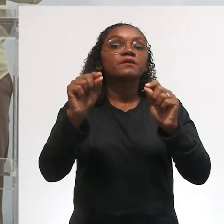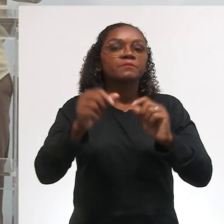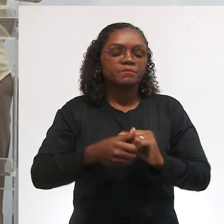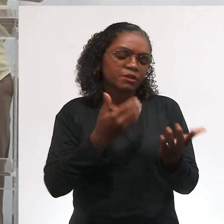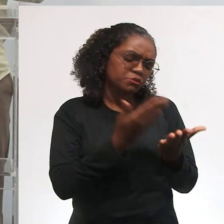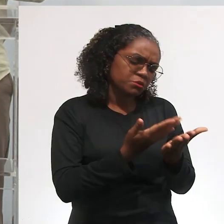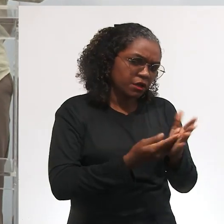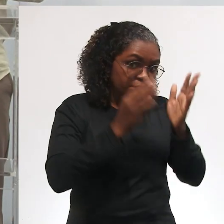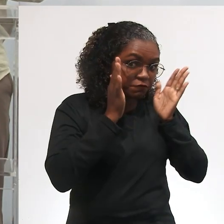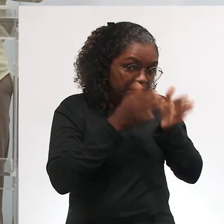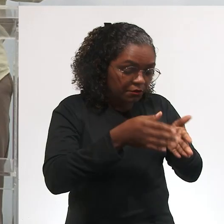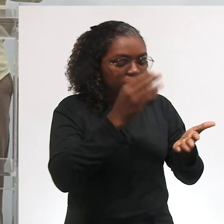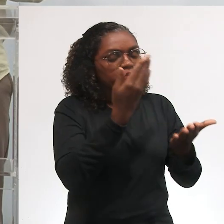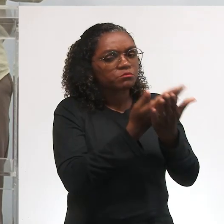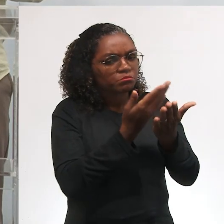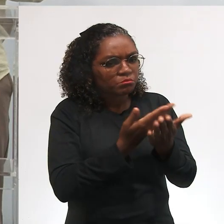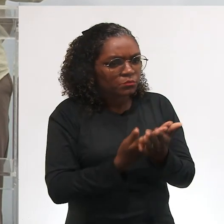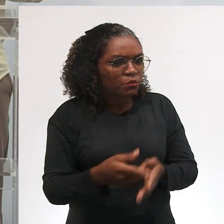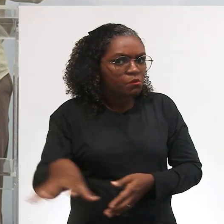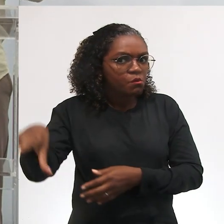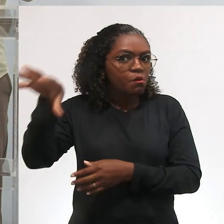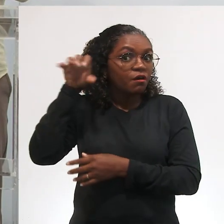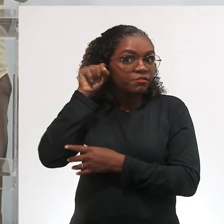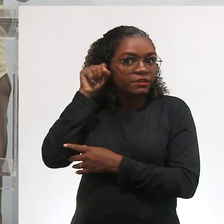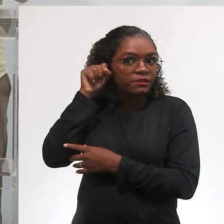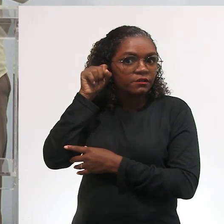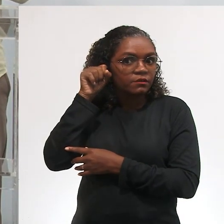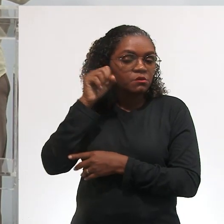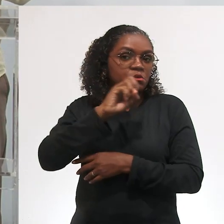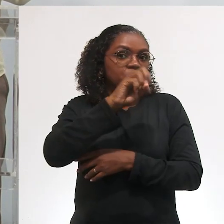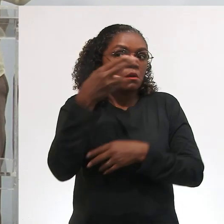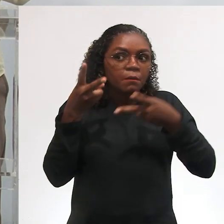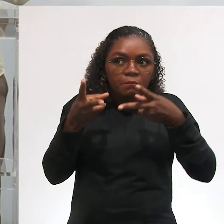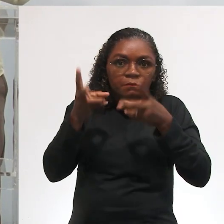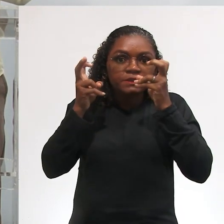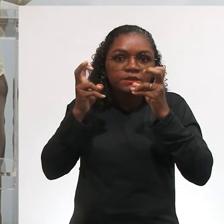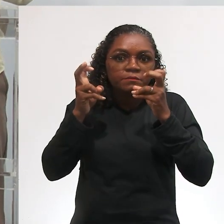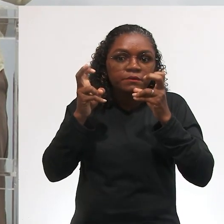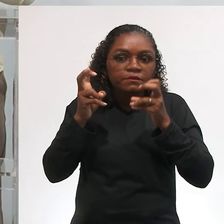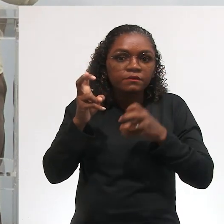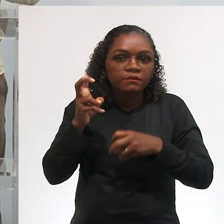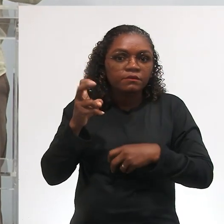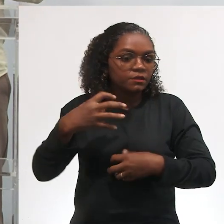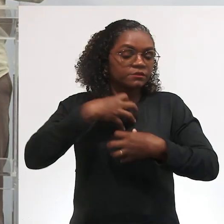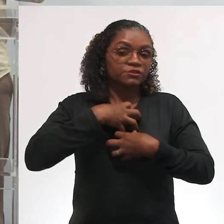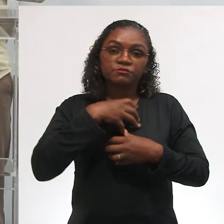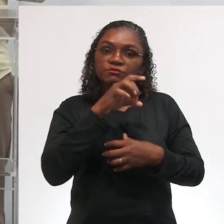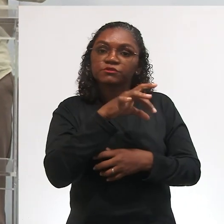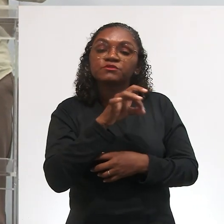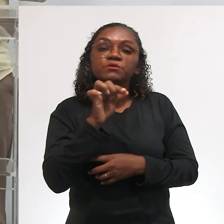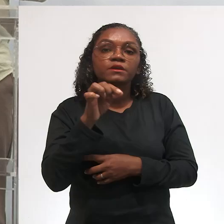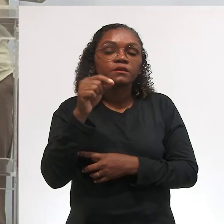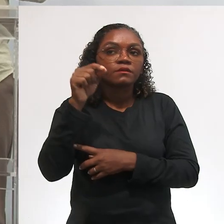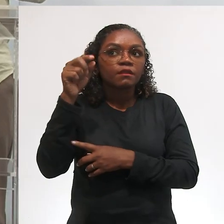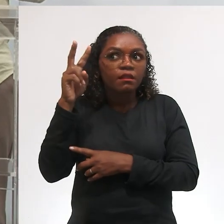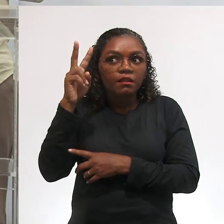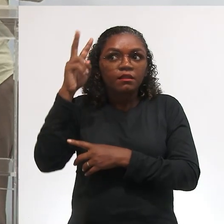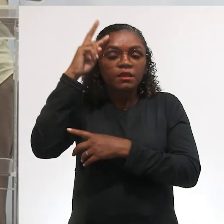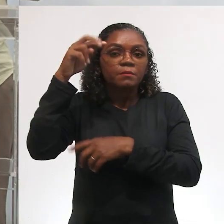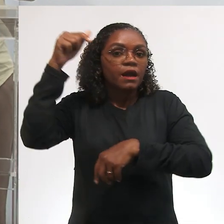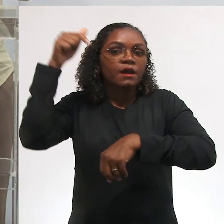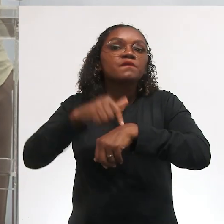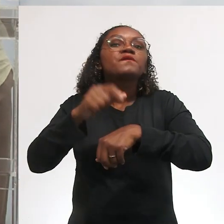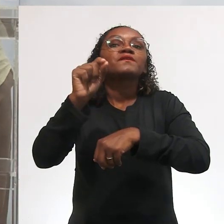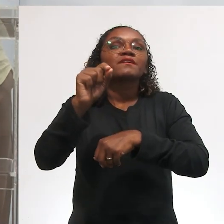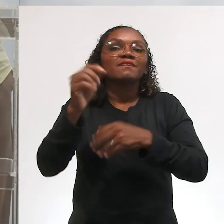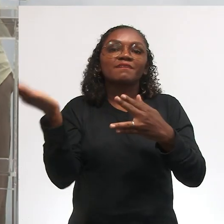estudando. Na hora que ele escuta aquele sinal, automaticamente já vem na mente dele a noção